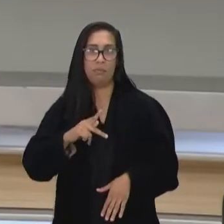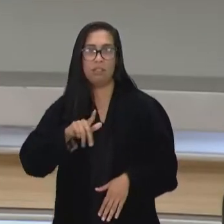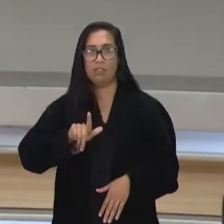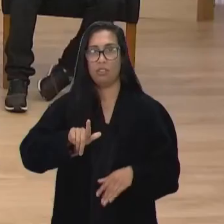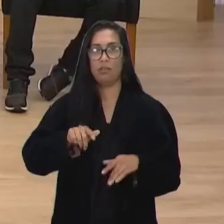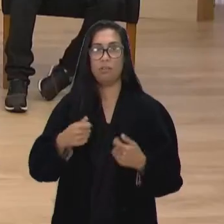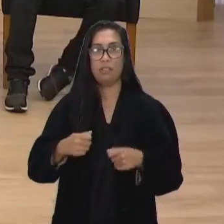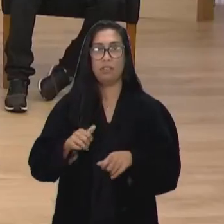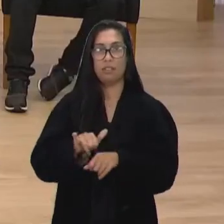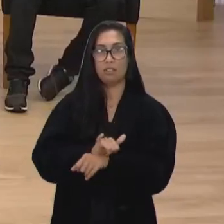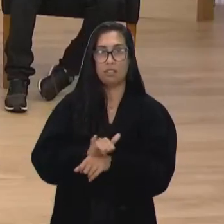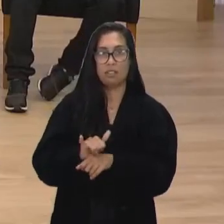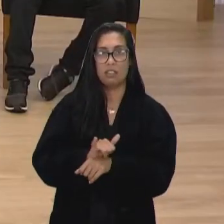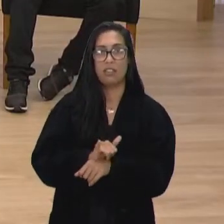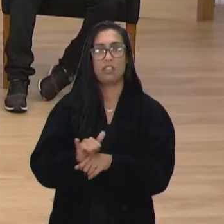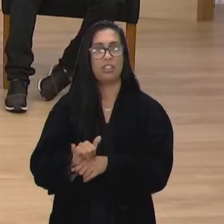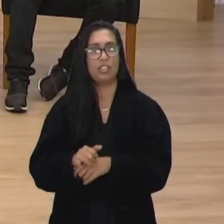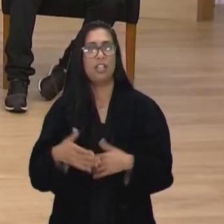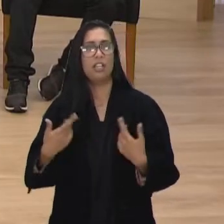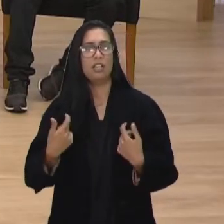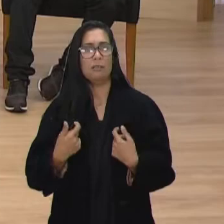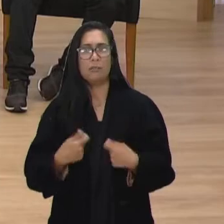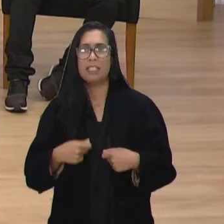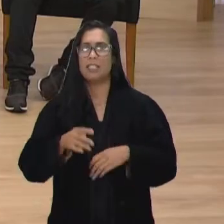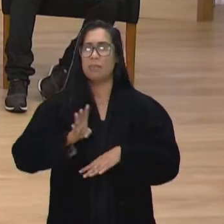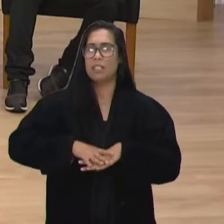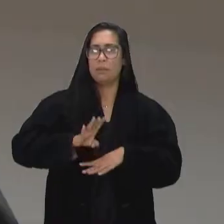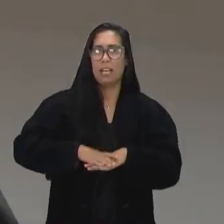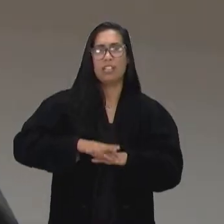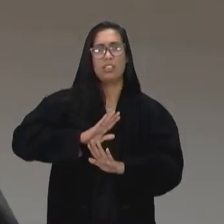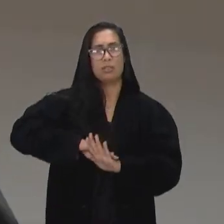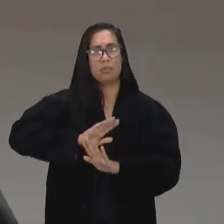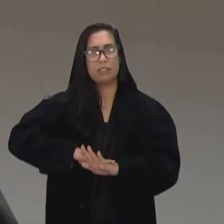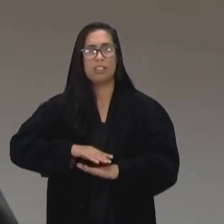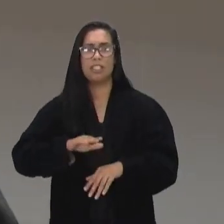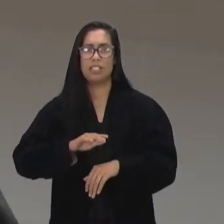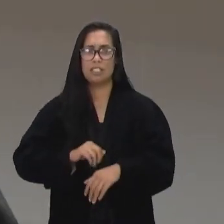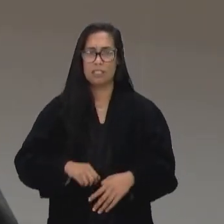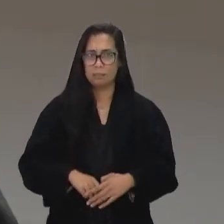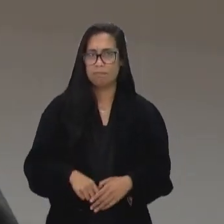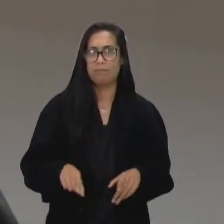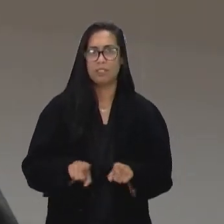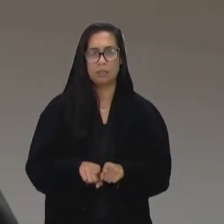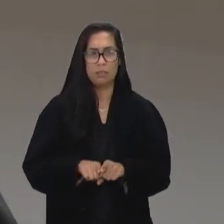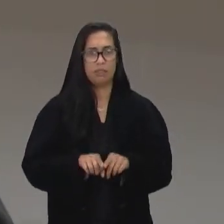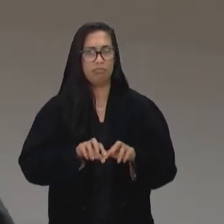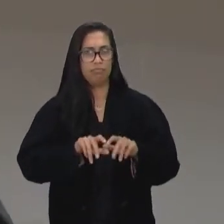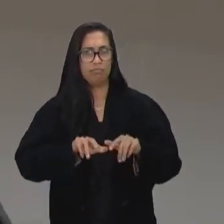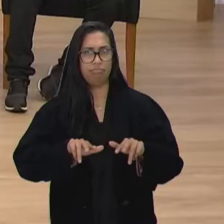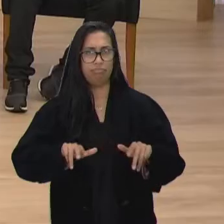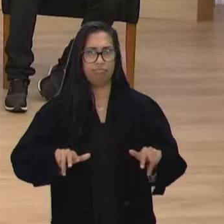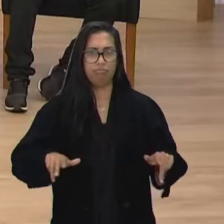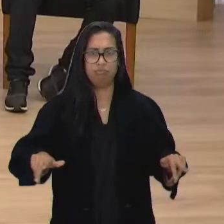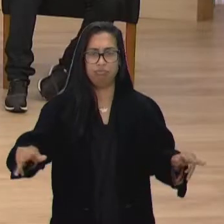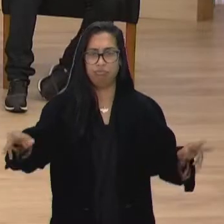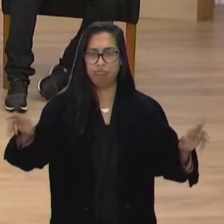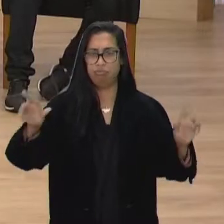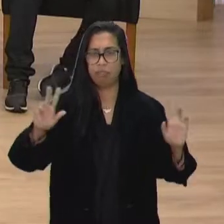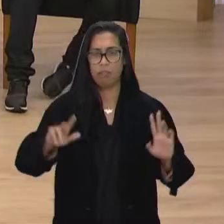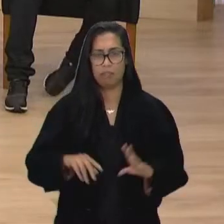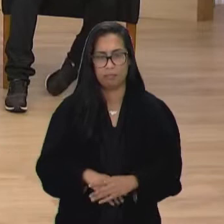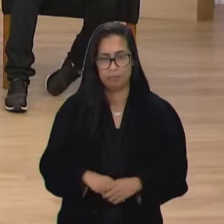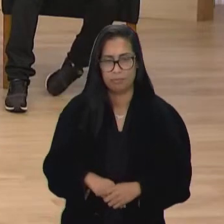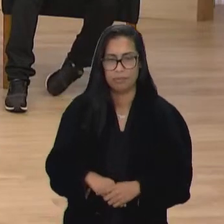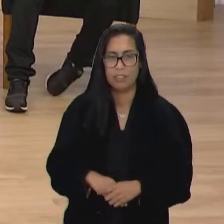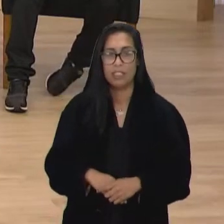complicações, né? Tem matemática envolvida, não tem? Tem bastante matemática envolvida, que é inclusive uma matéria que eu gosto. Aí, olha só. A gente